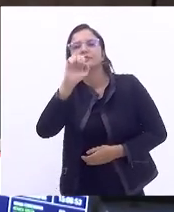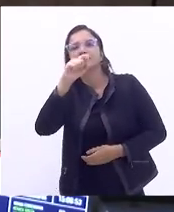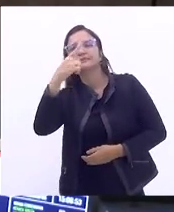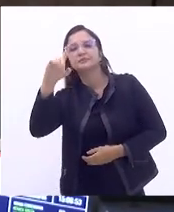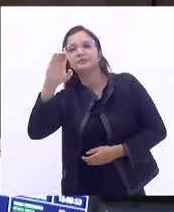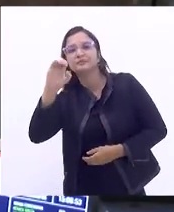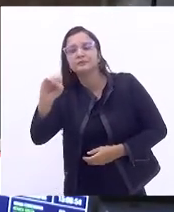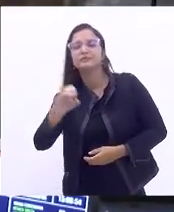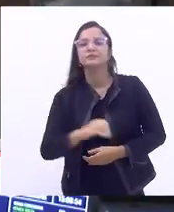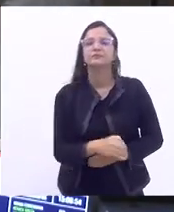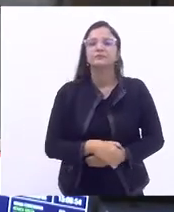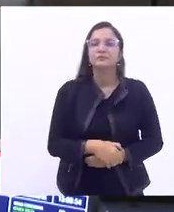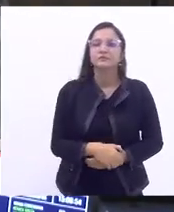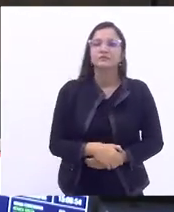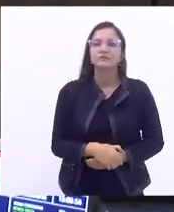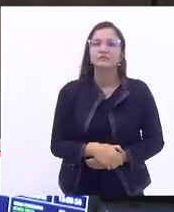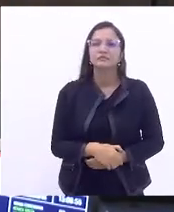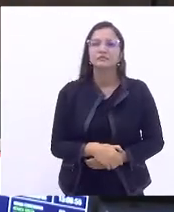deputado